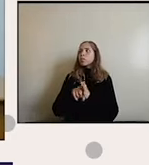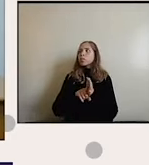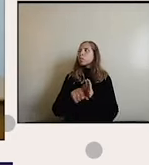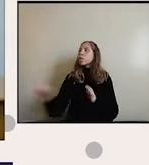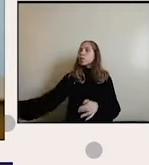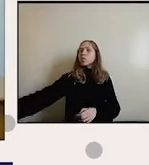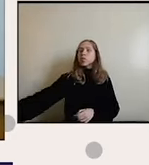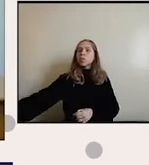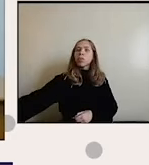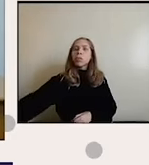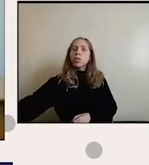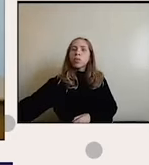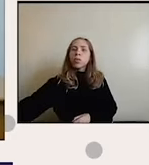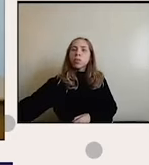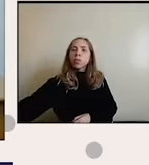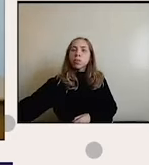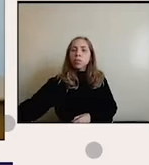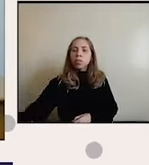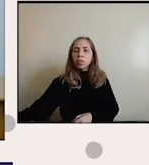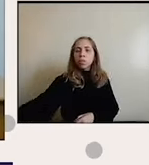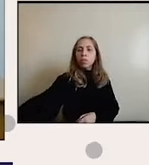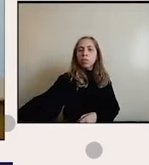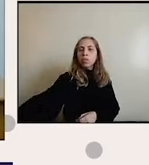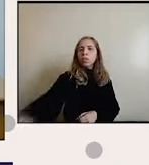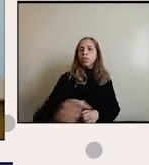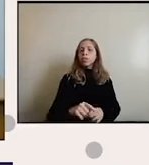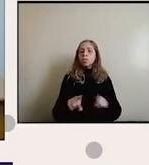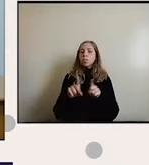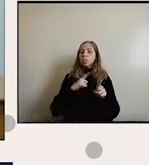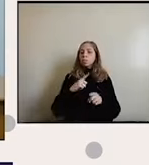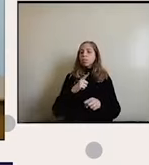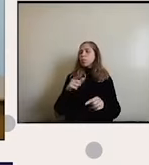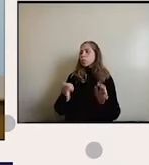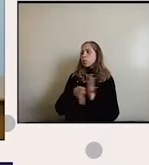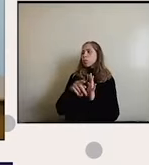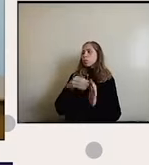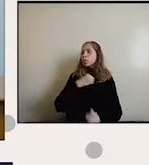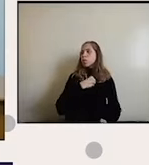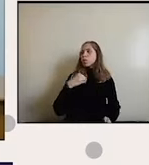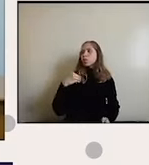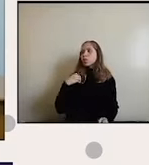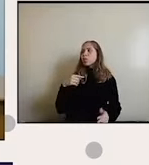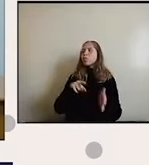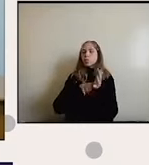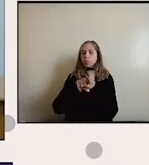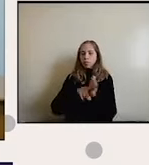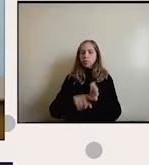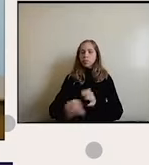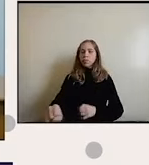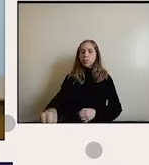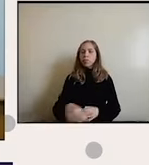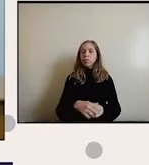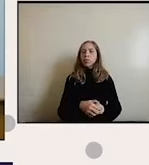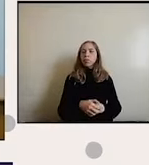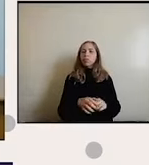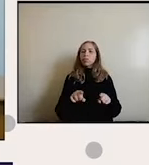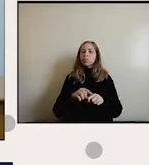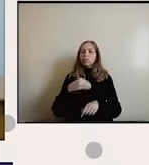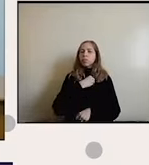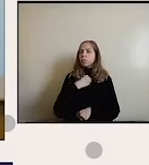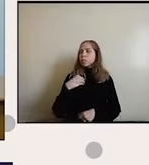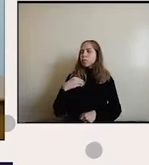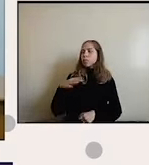trabalhador, perito médico federal do Ministério do Trabalho e da